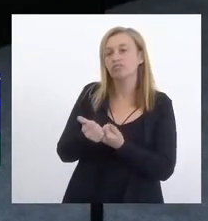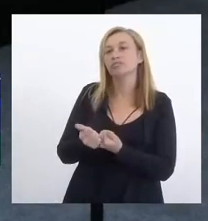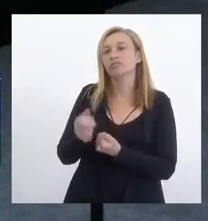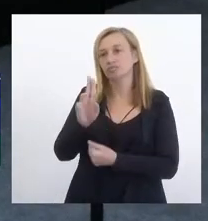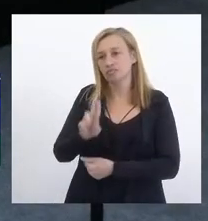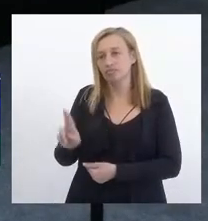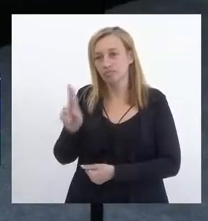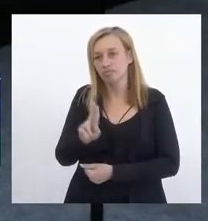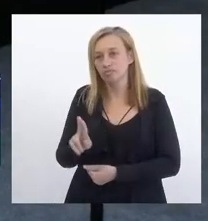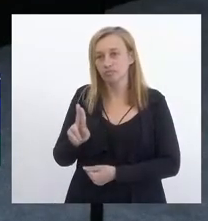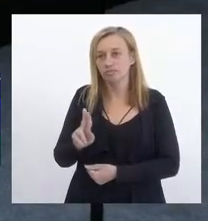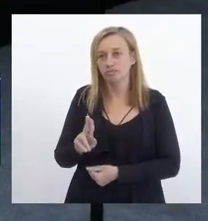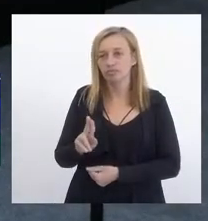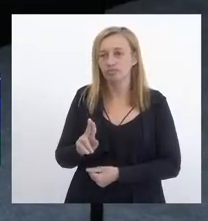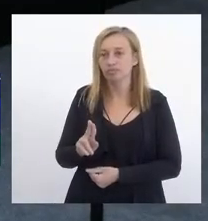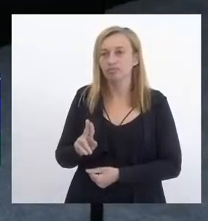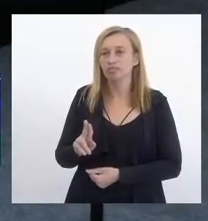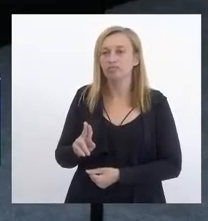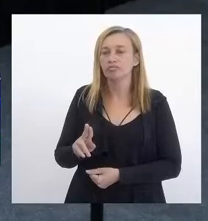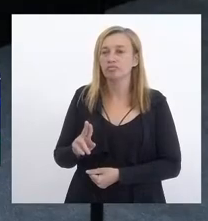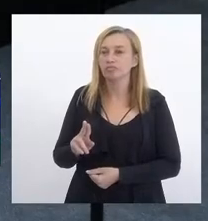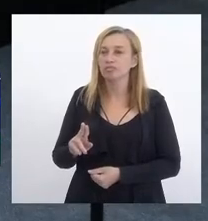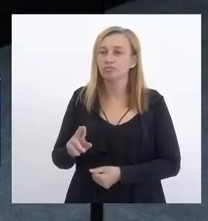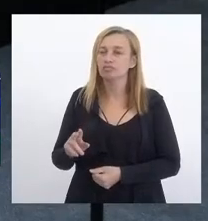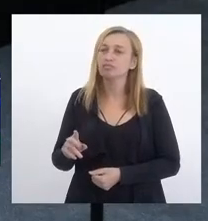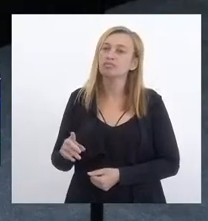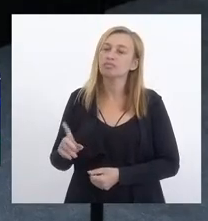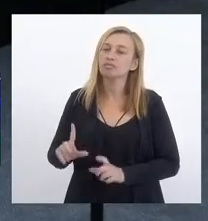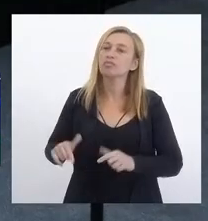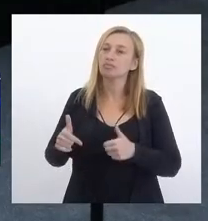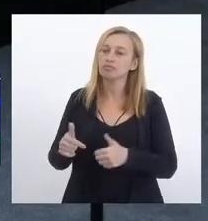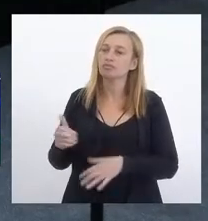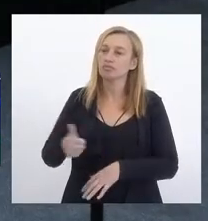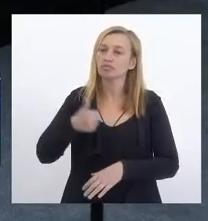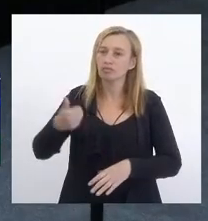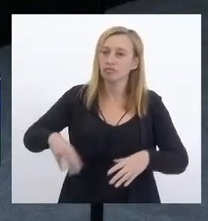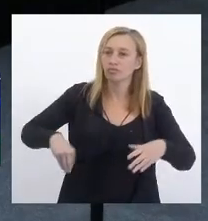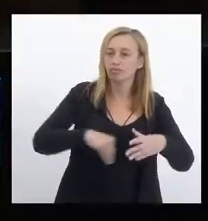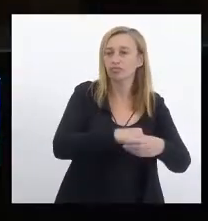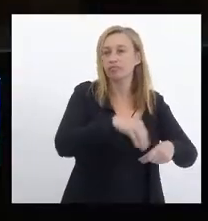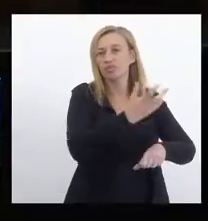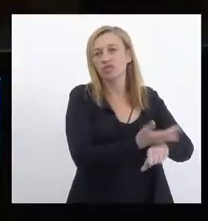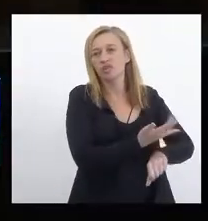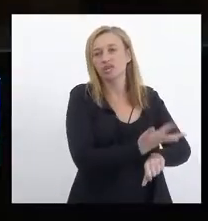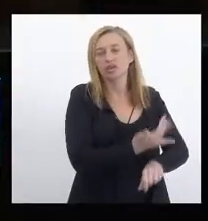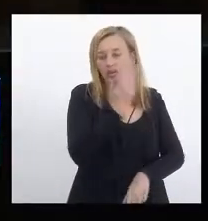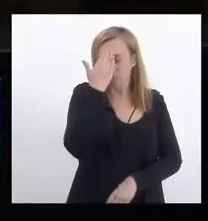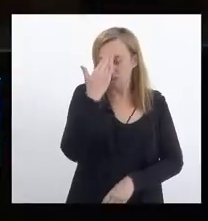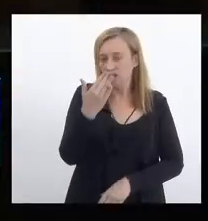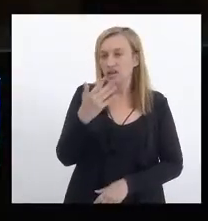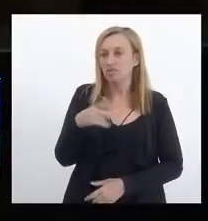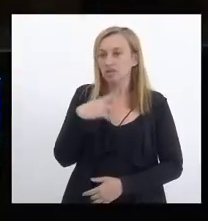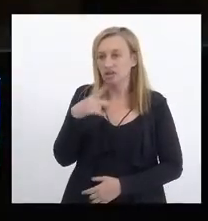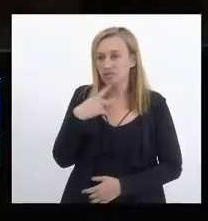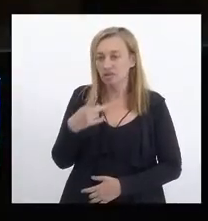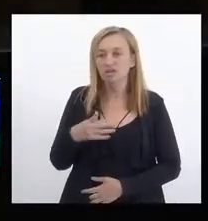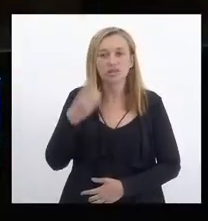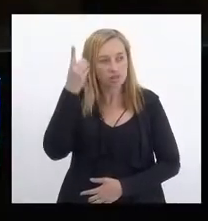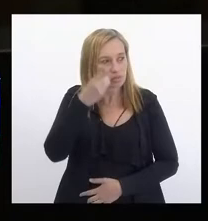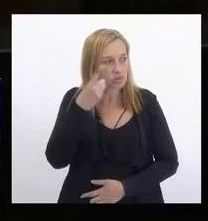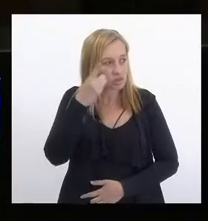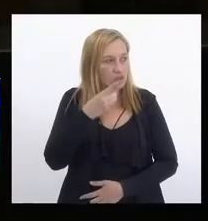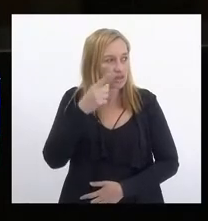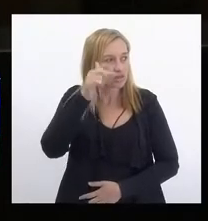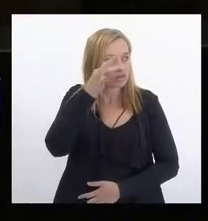universitária de buscar sobreviver institucionalmente como parte da UERJ. Muito obrigado pelo aparato, nobre deputado Flávio